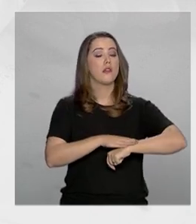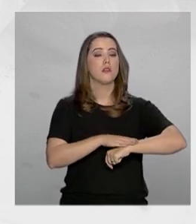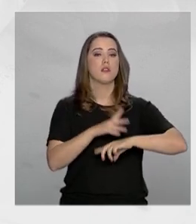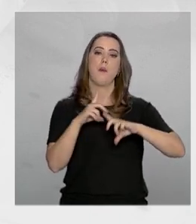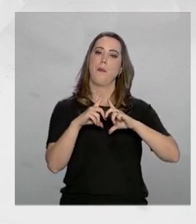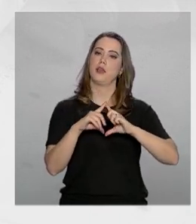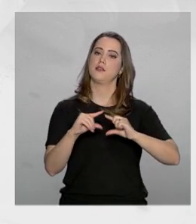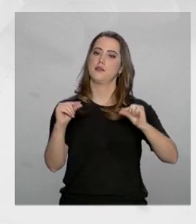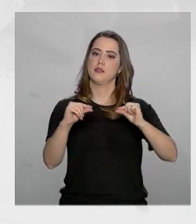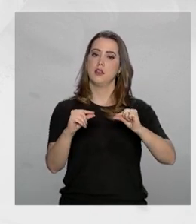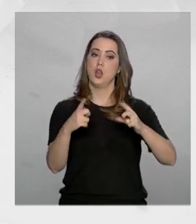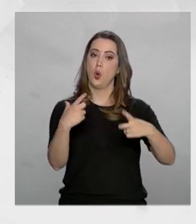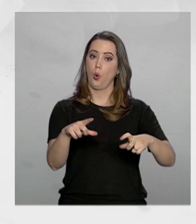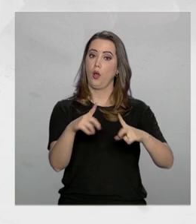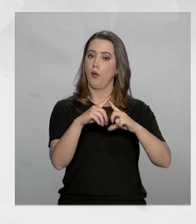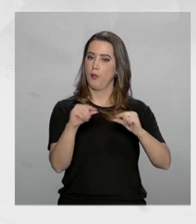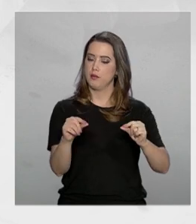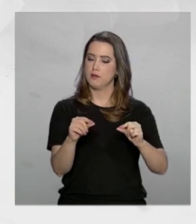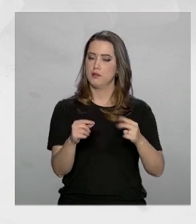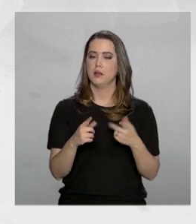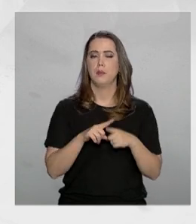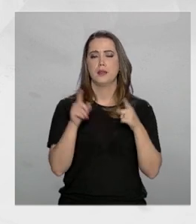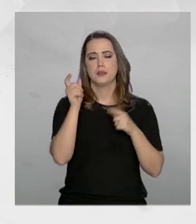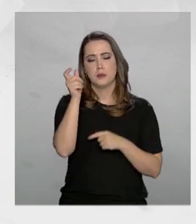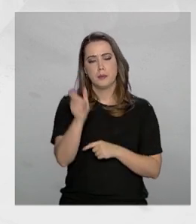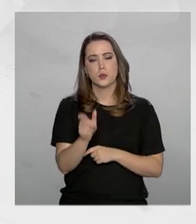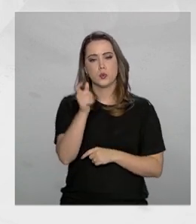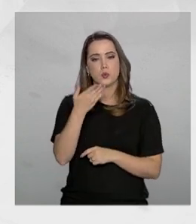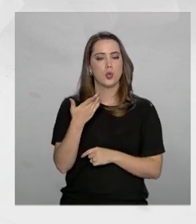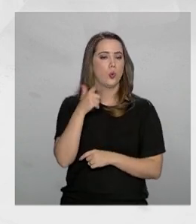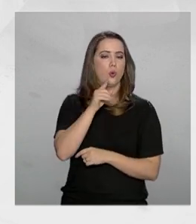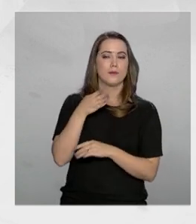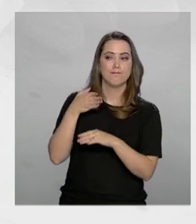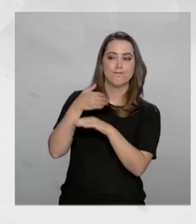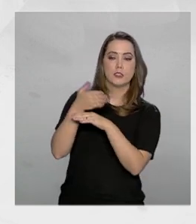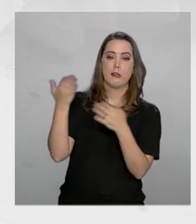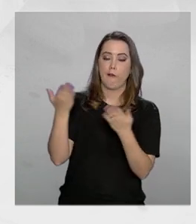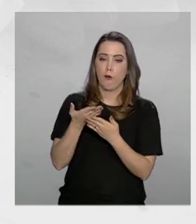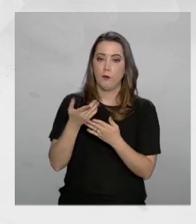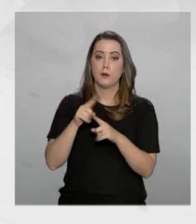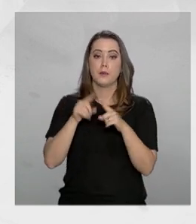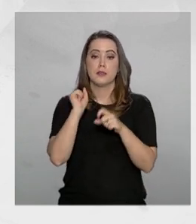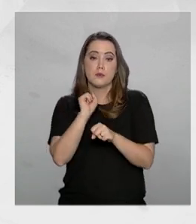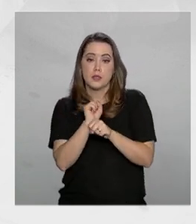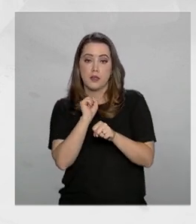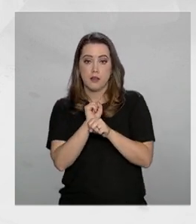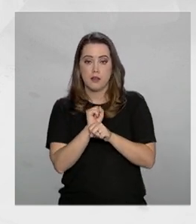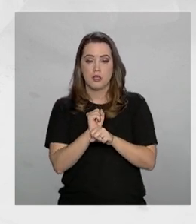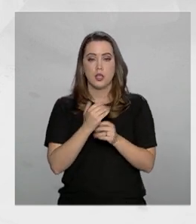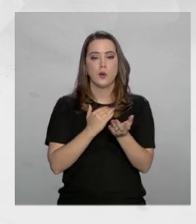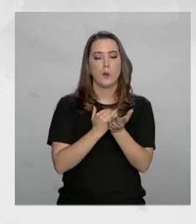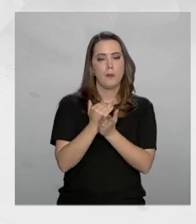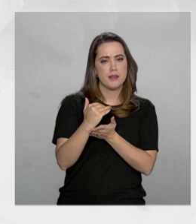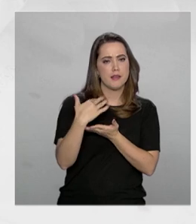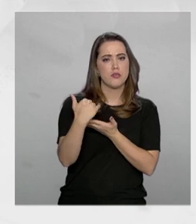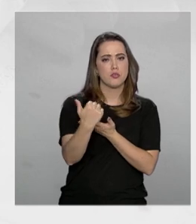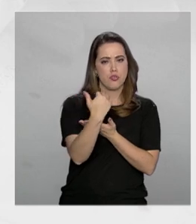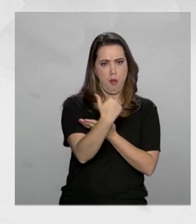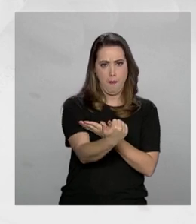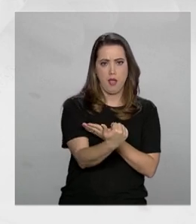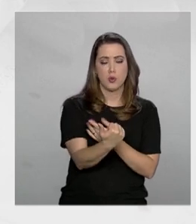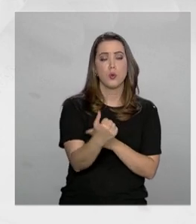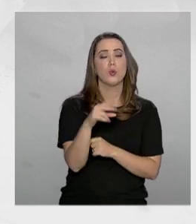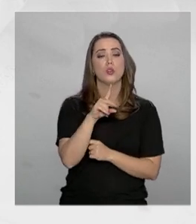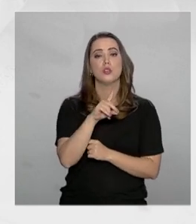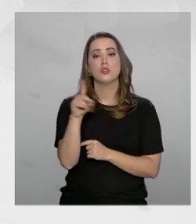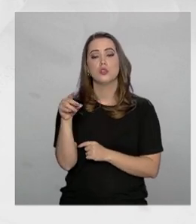Brasília. Já os candidatos não selecionados na chamada regular e que estão na lista de espera começam a ser